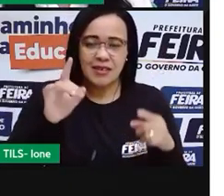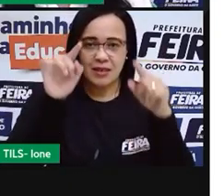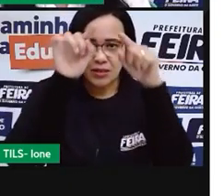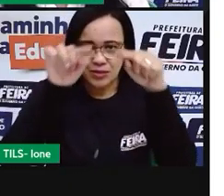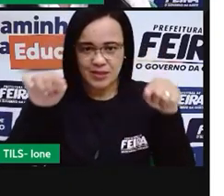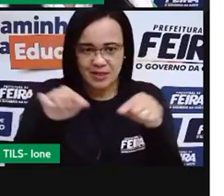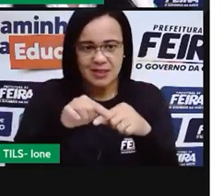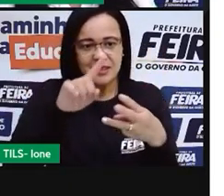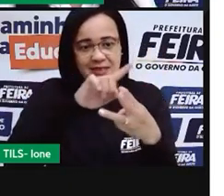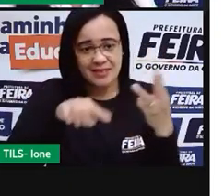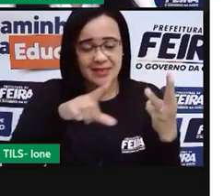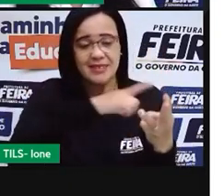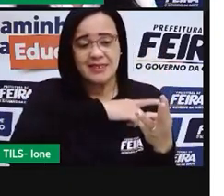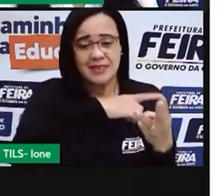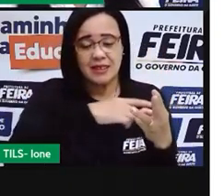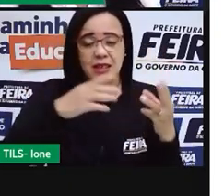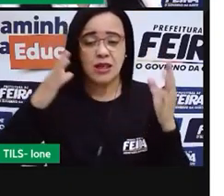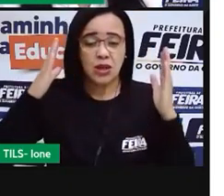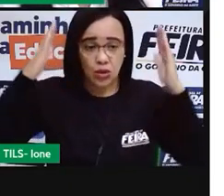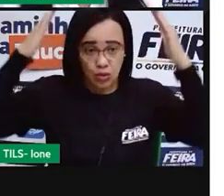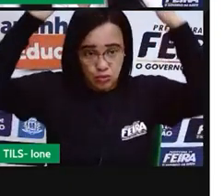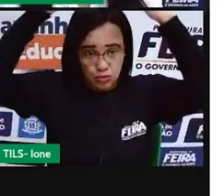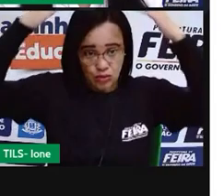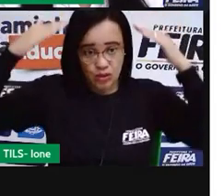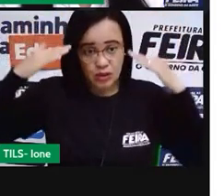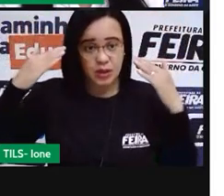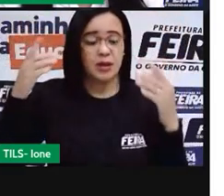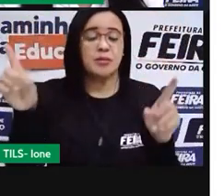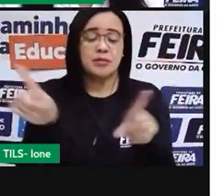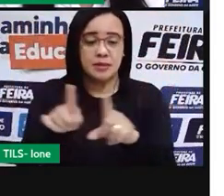que é "Meu Chapéu Tem Três Pontas".